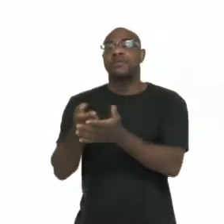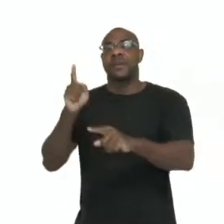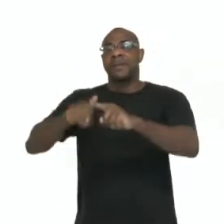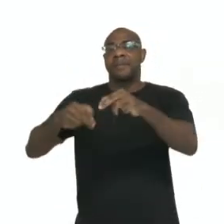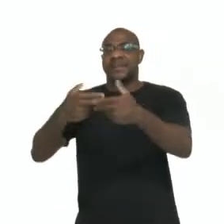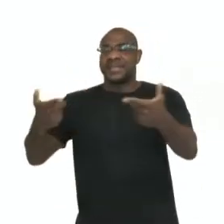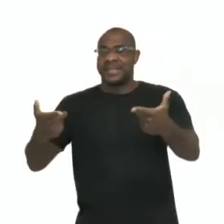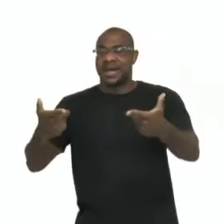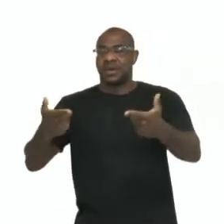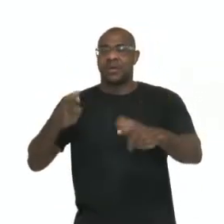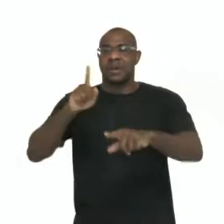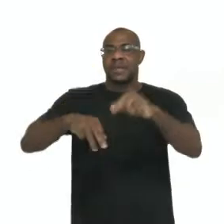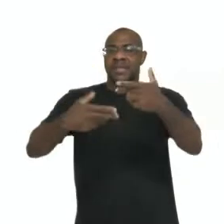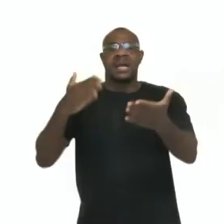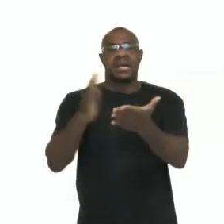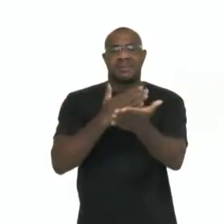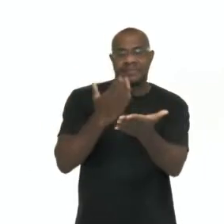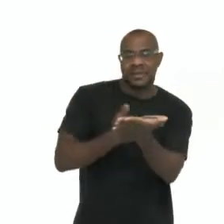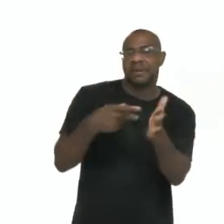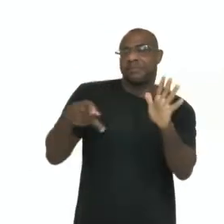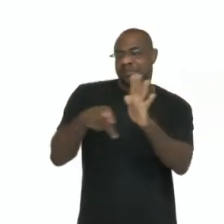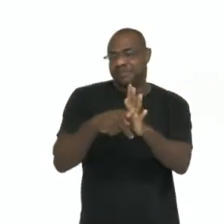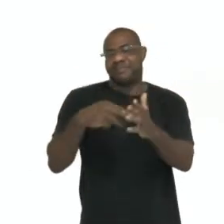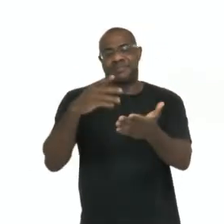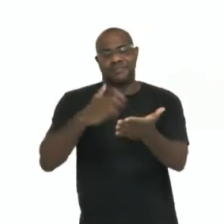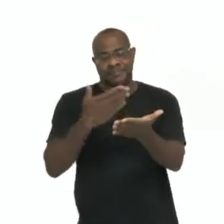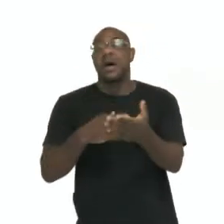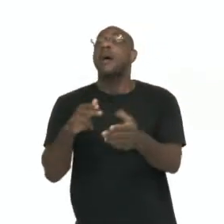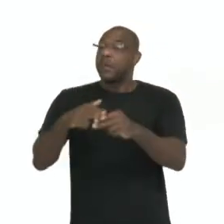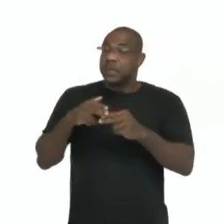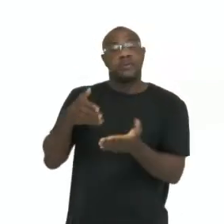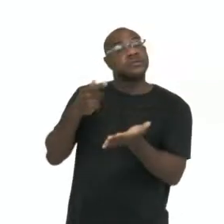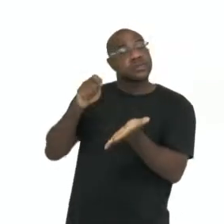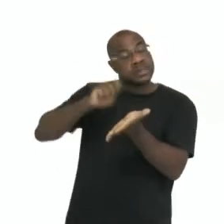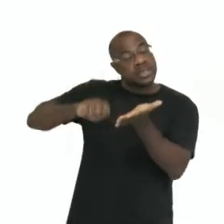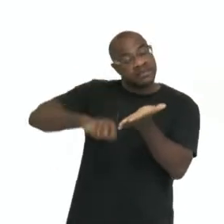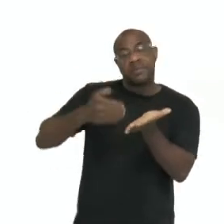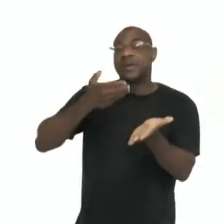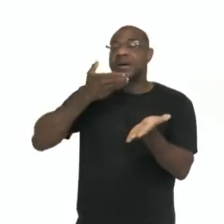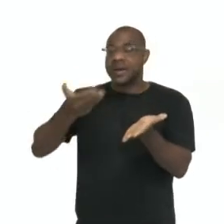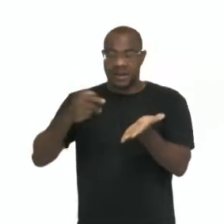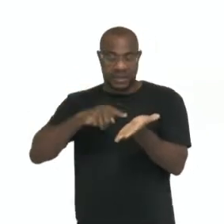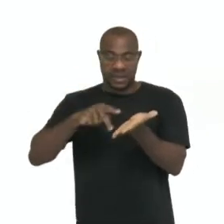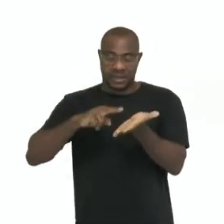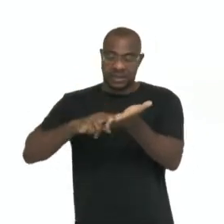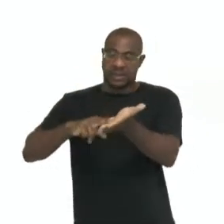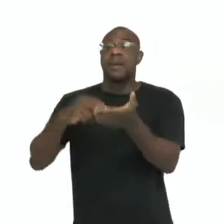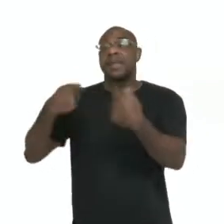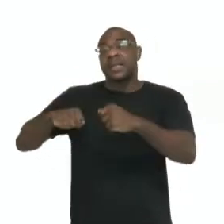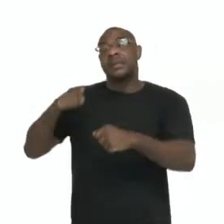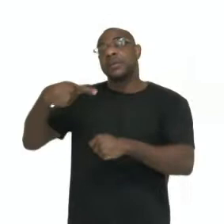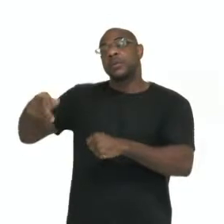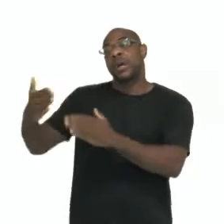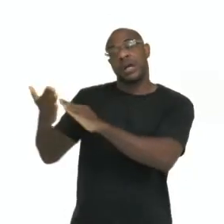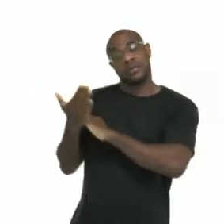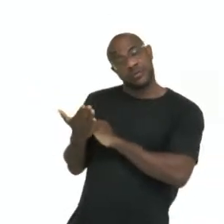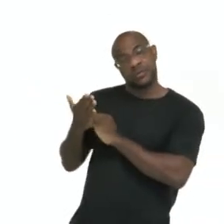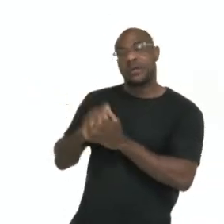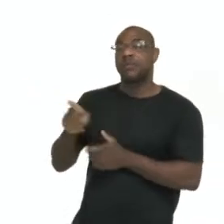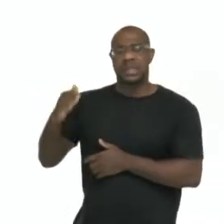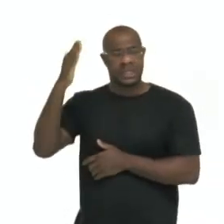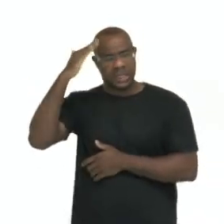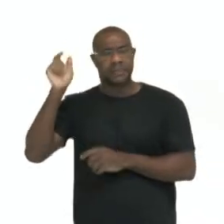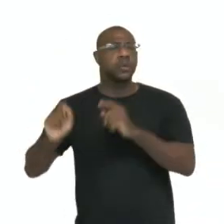da escola e, por isso, escrevemos esta carta, pois estamos precisando de sua ajuda. Como você